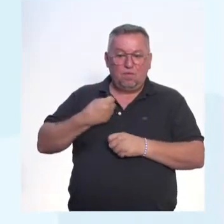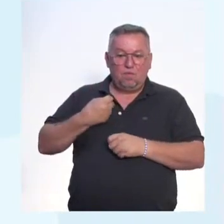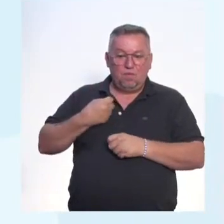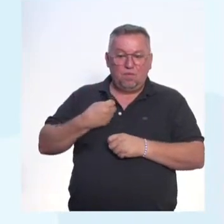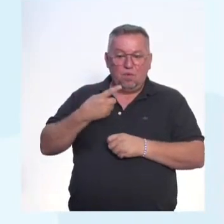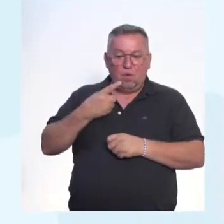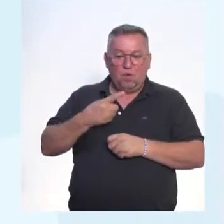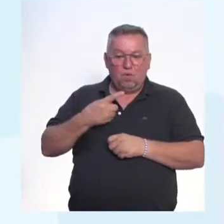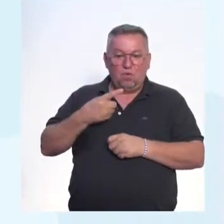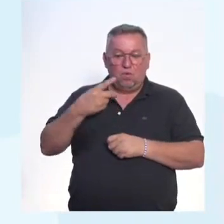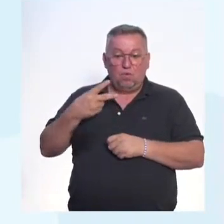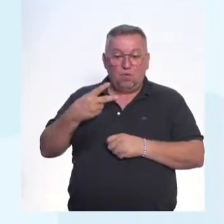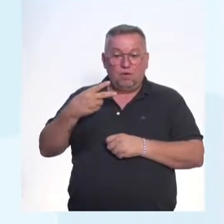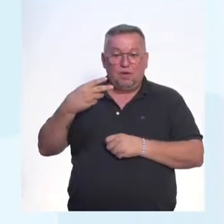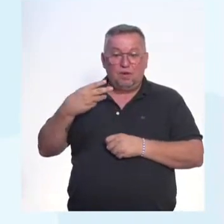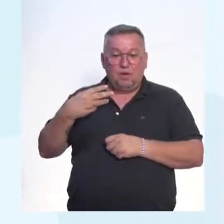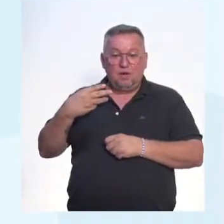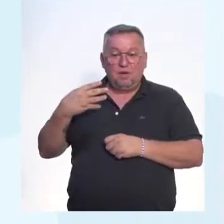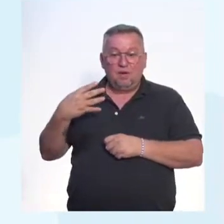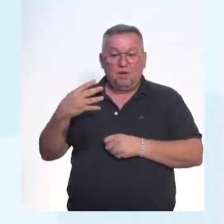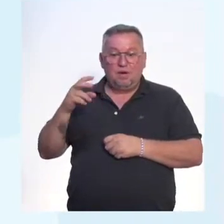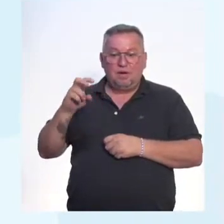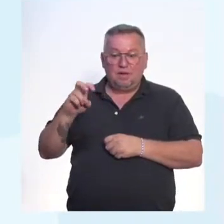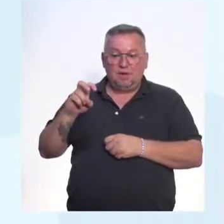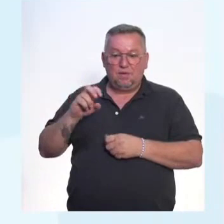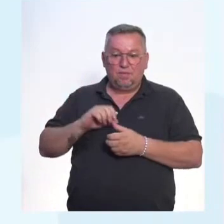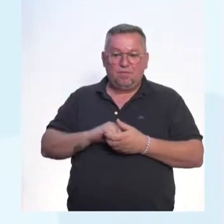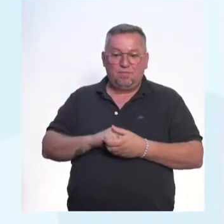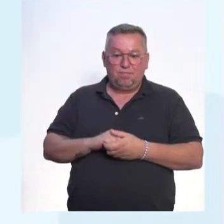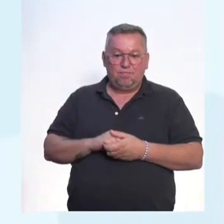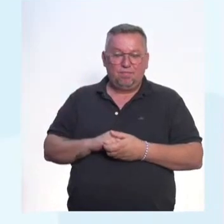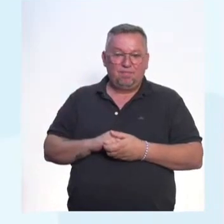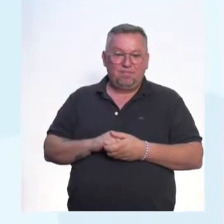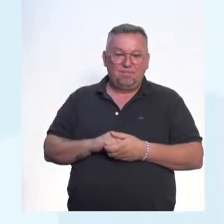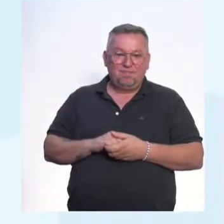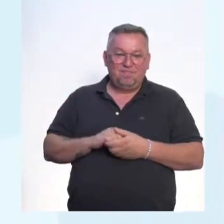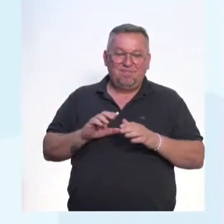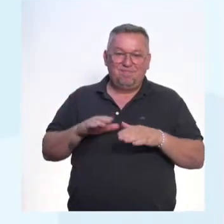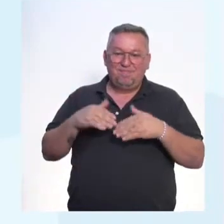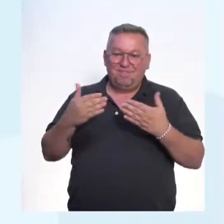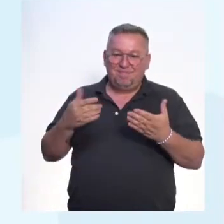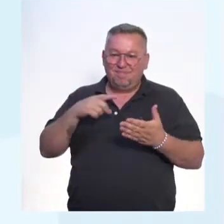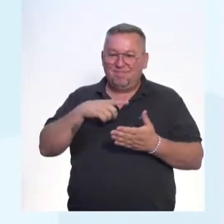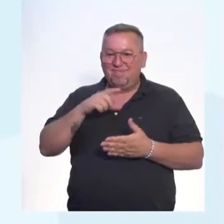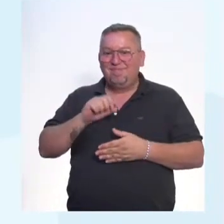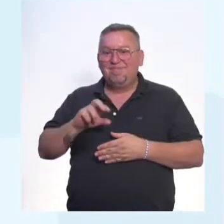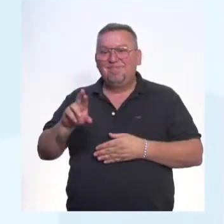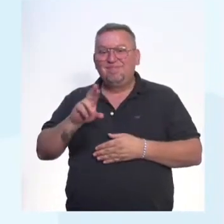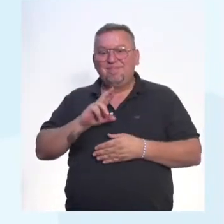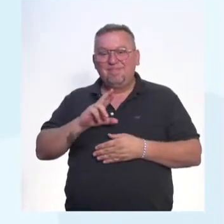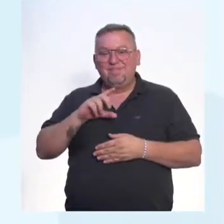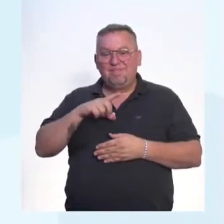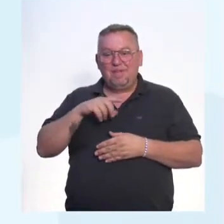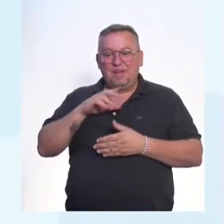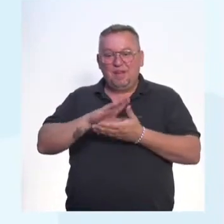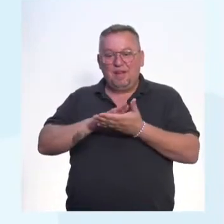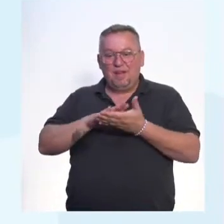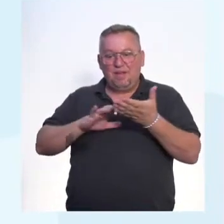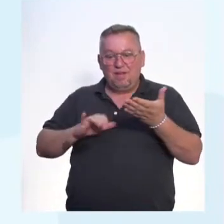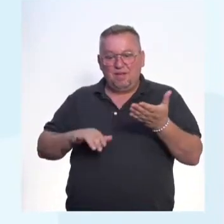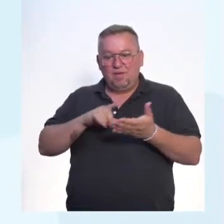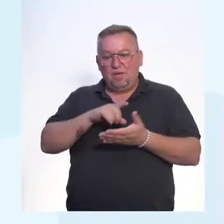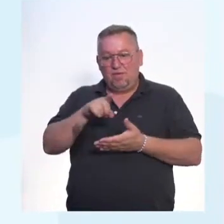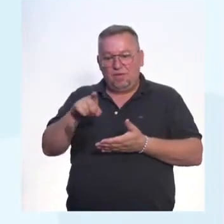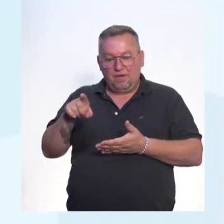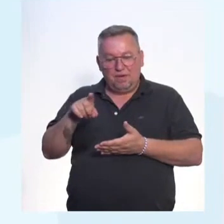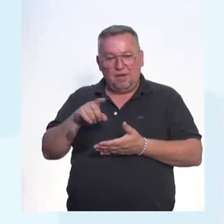números 1, 2, 3, 4 e 5. Então, aqui está a resolução dessa atividade para